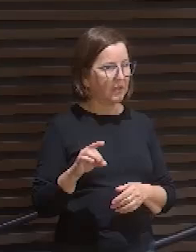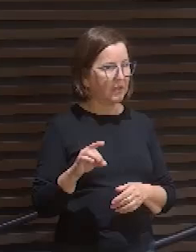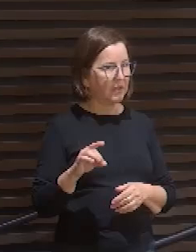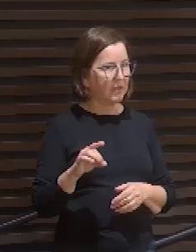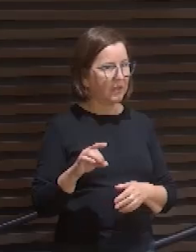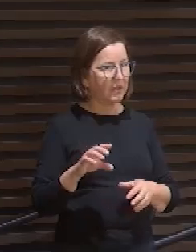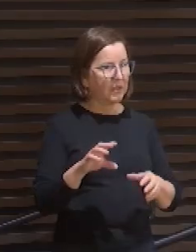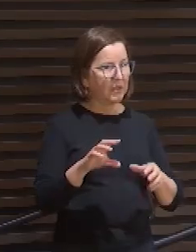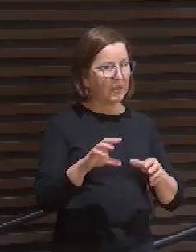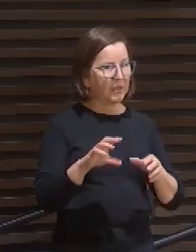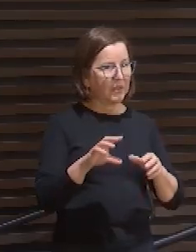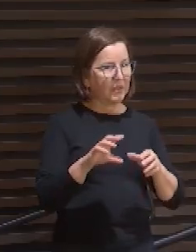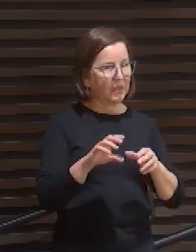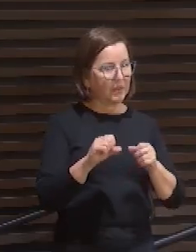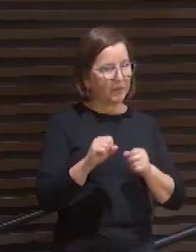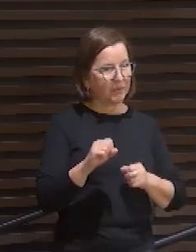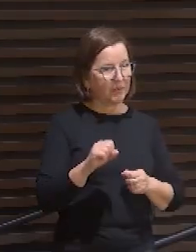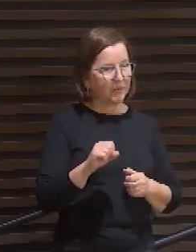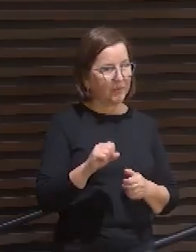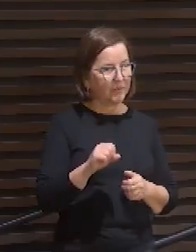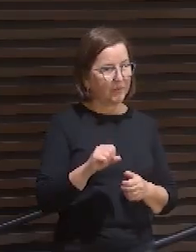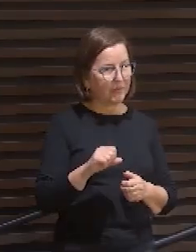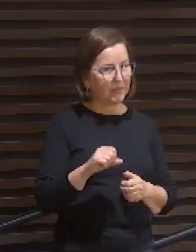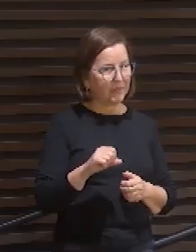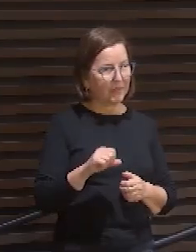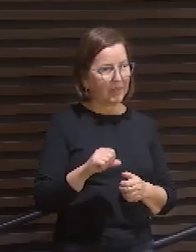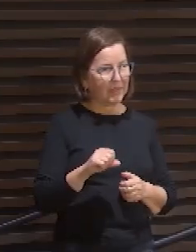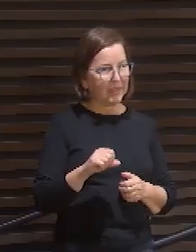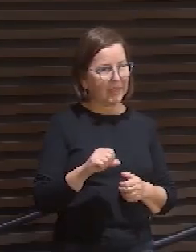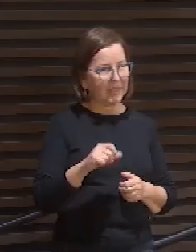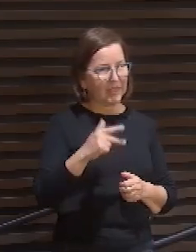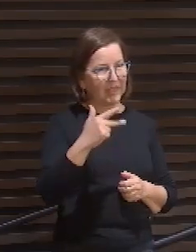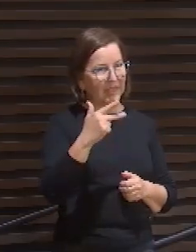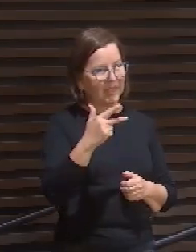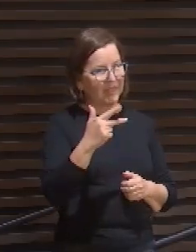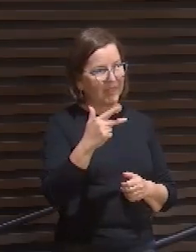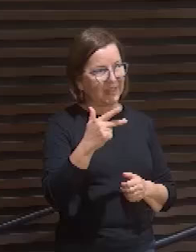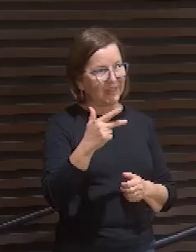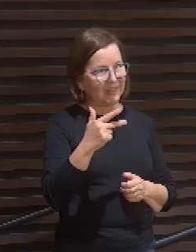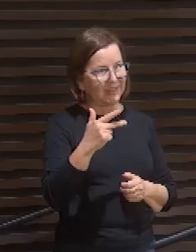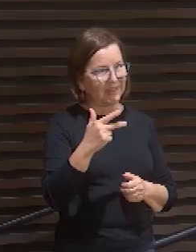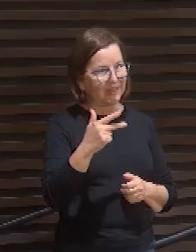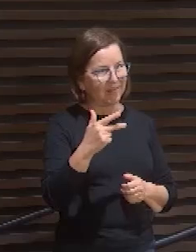1/3 de avos do patrimônio.